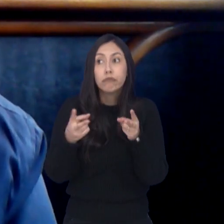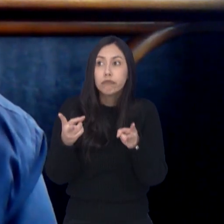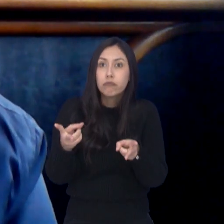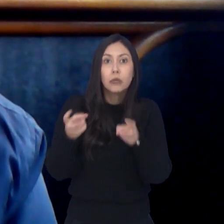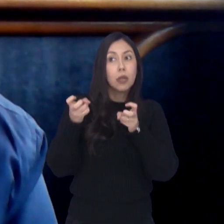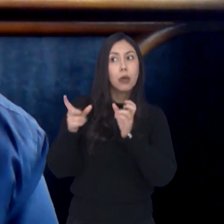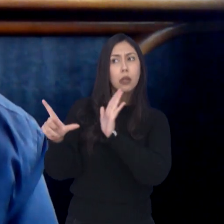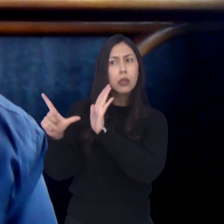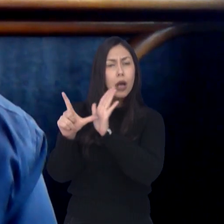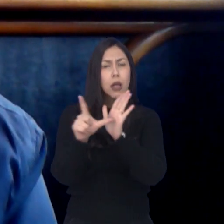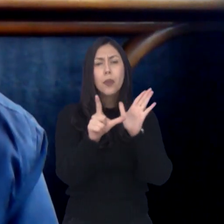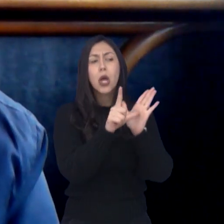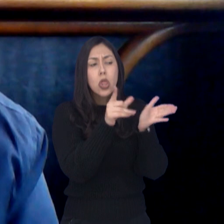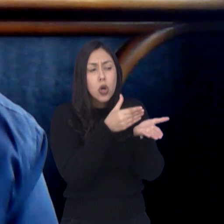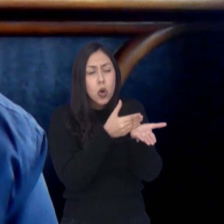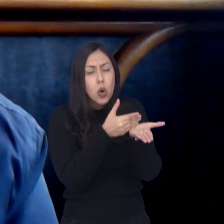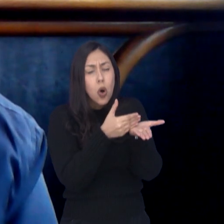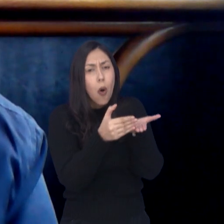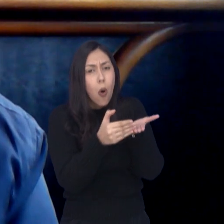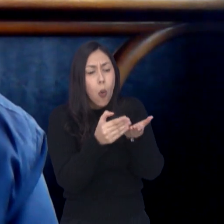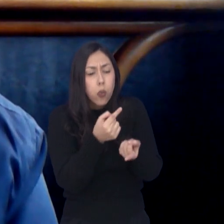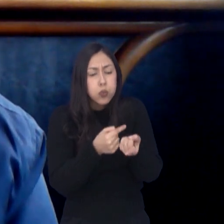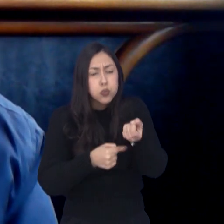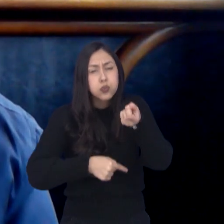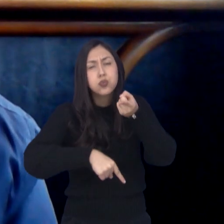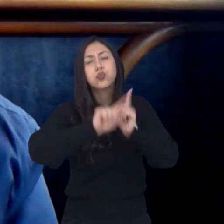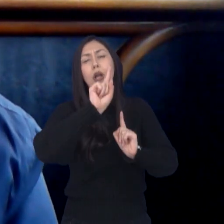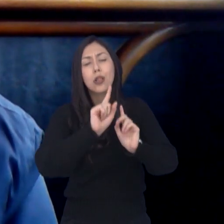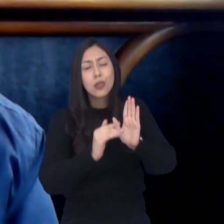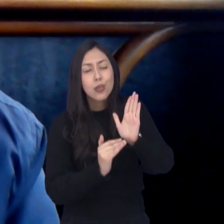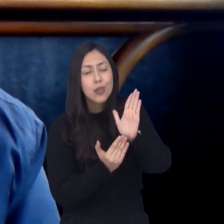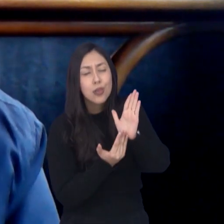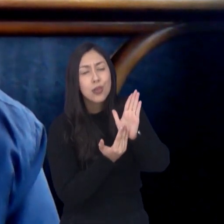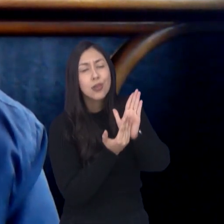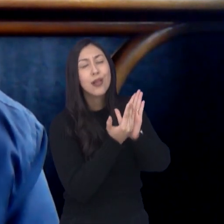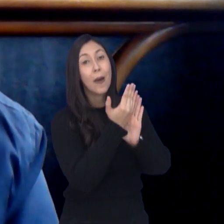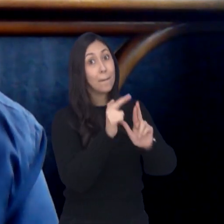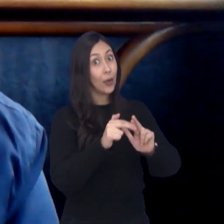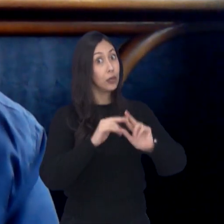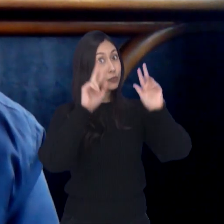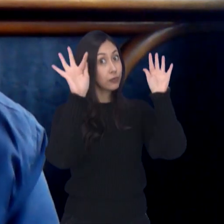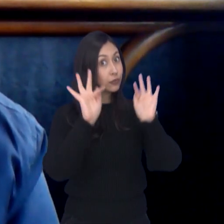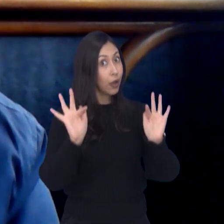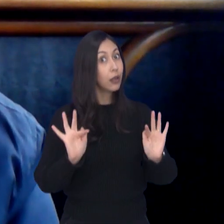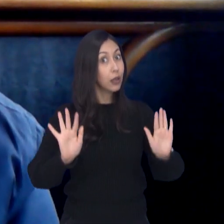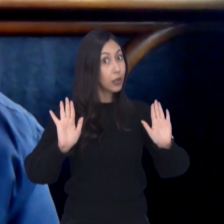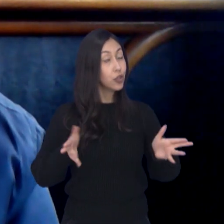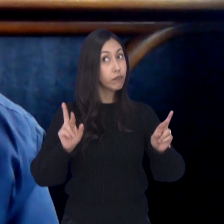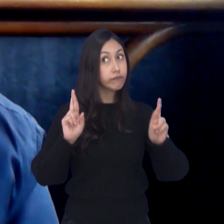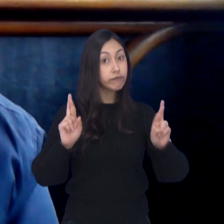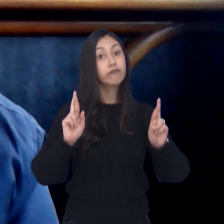comércio já começa a recuperar. Isso nos deixa muito felizes, porque a cidade aqui,